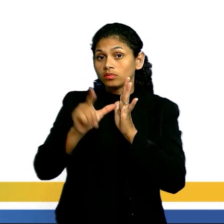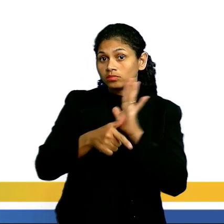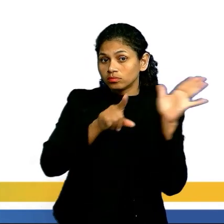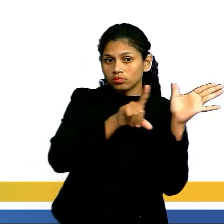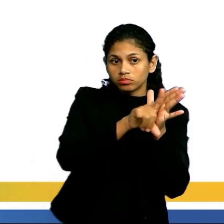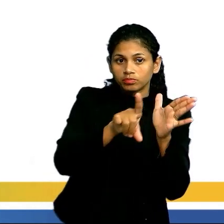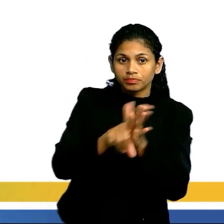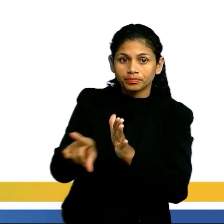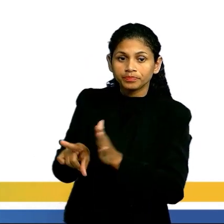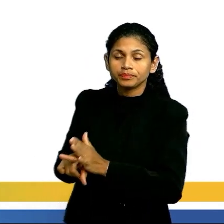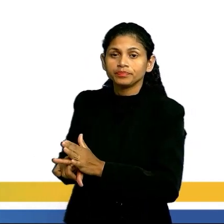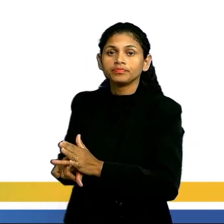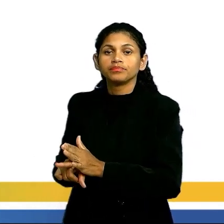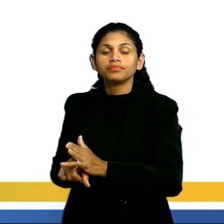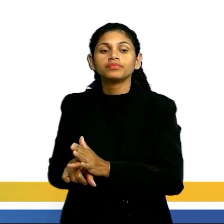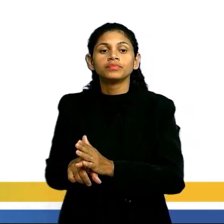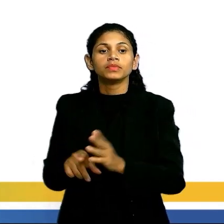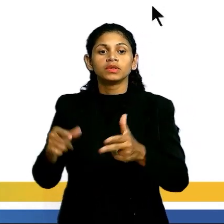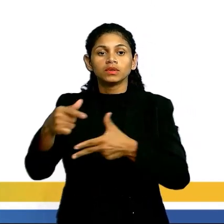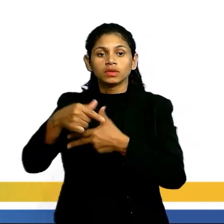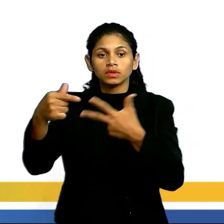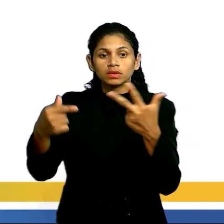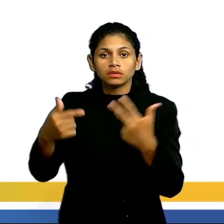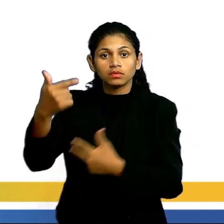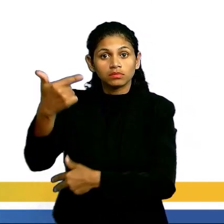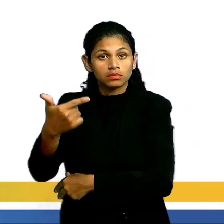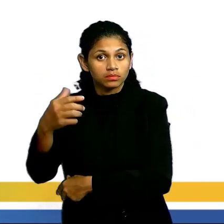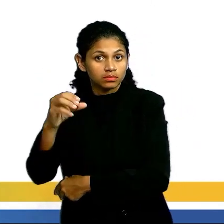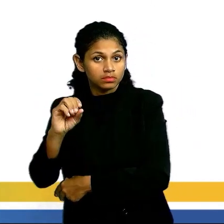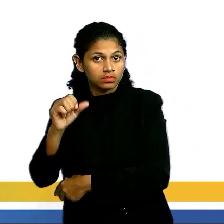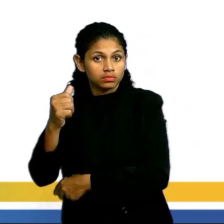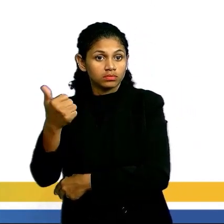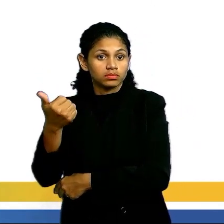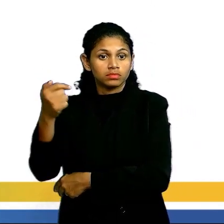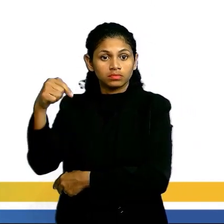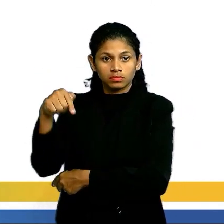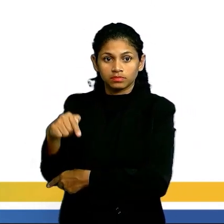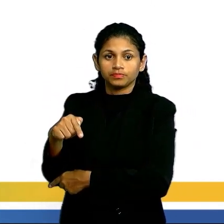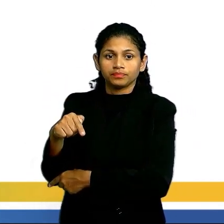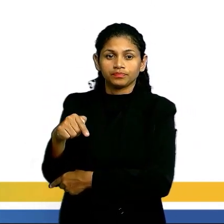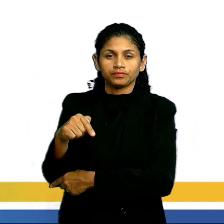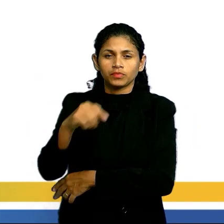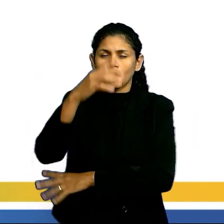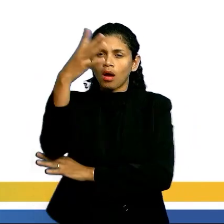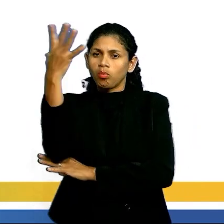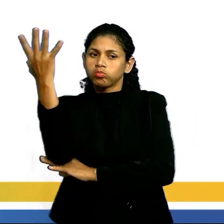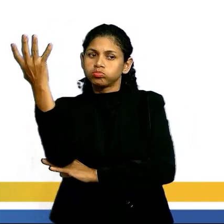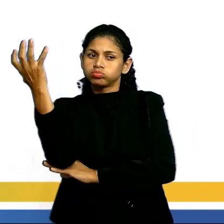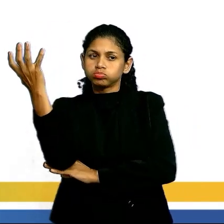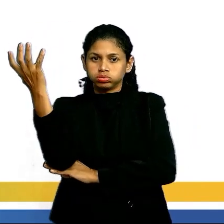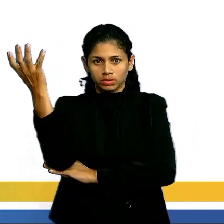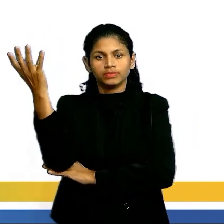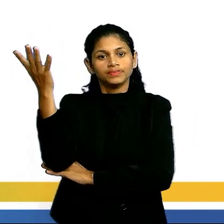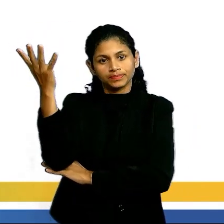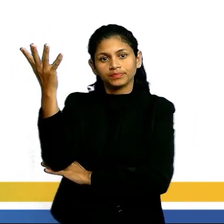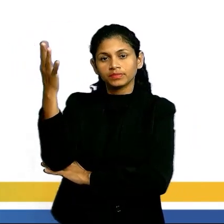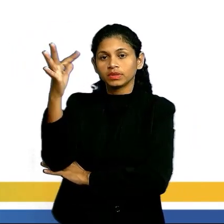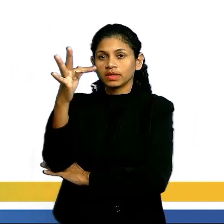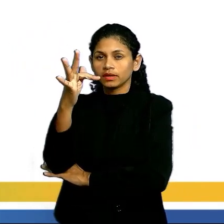questão, tá? Essa é uma questão de 2017 também. E olha só, a árvore